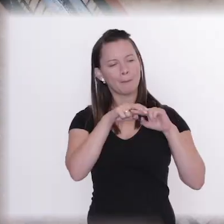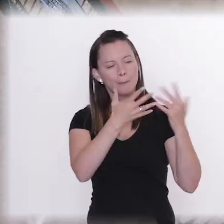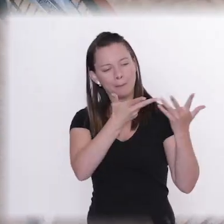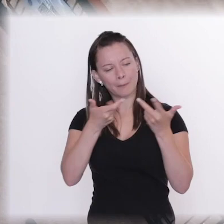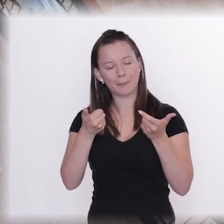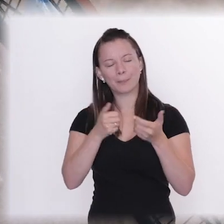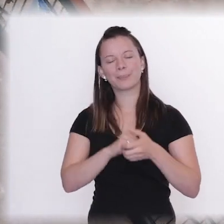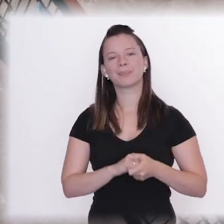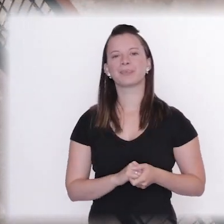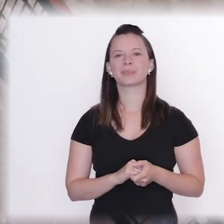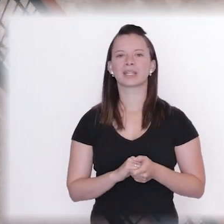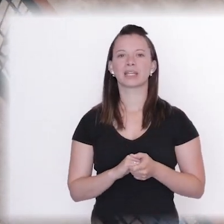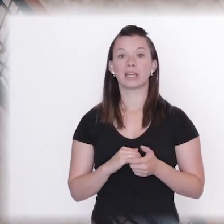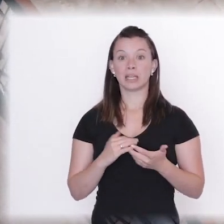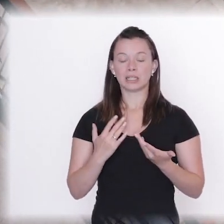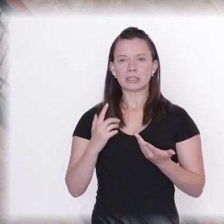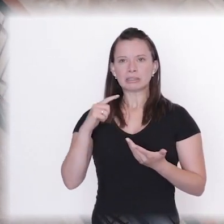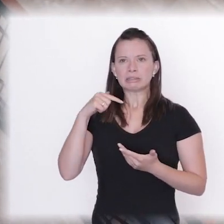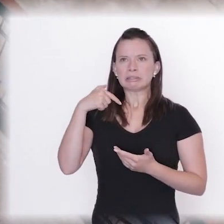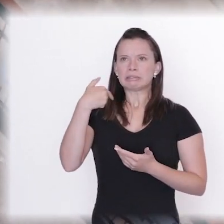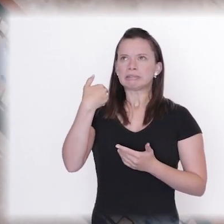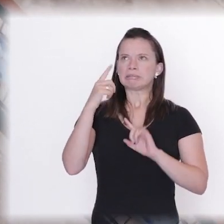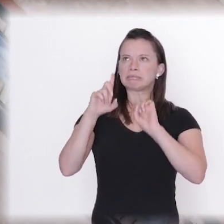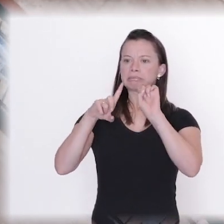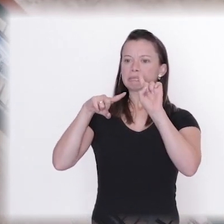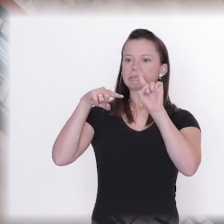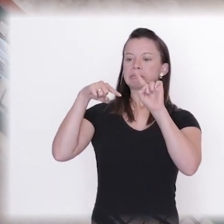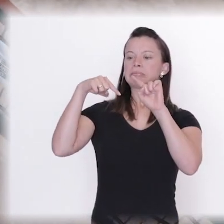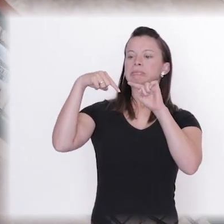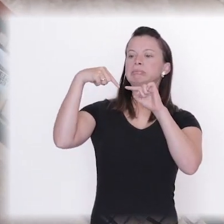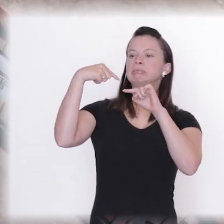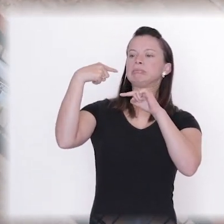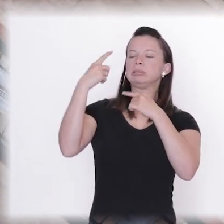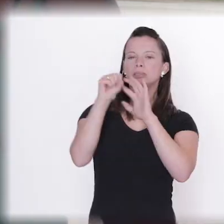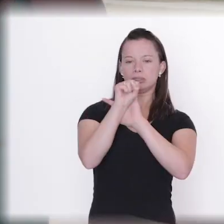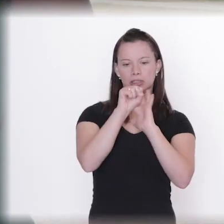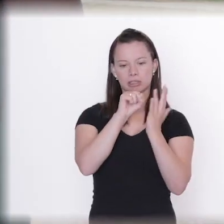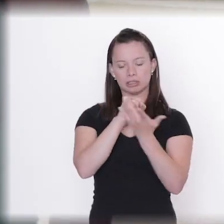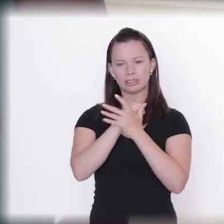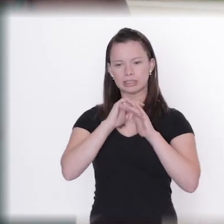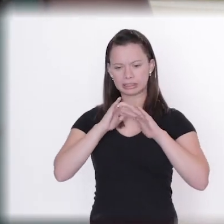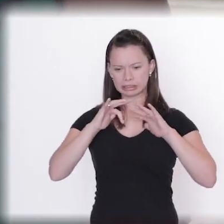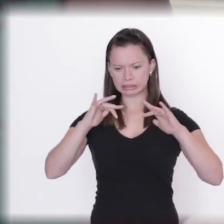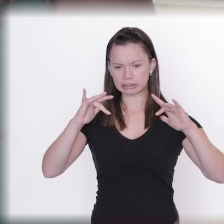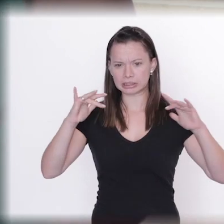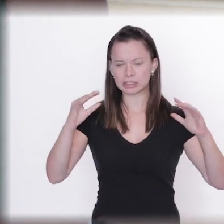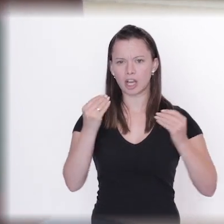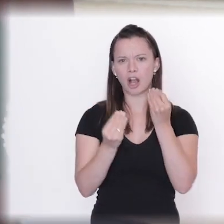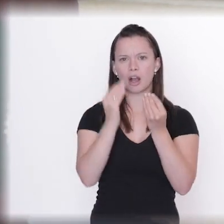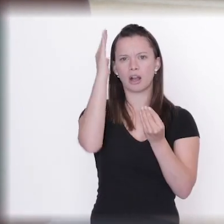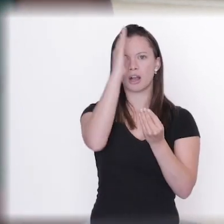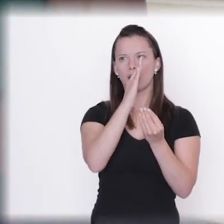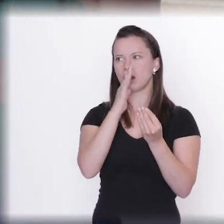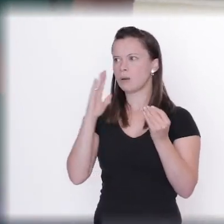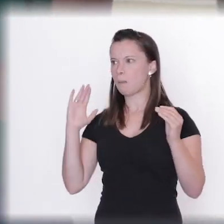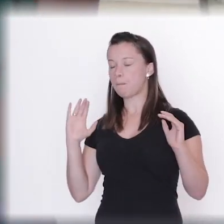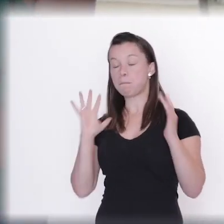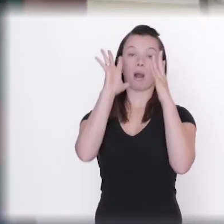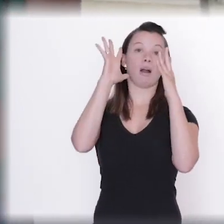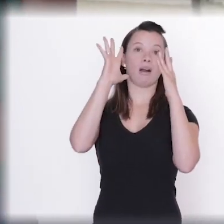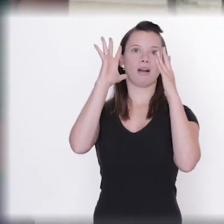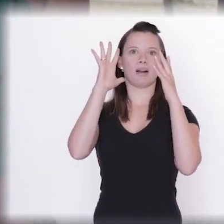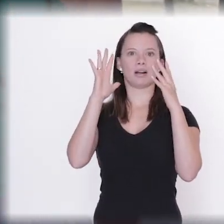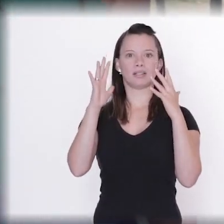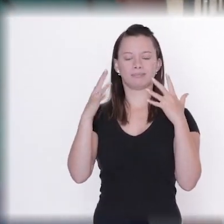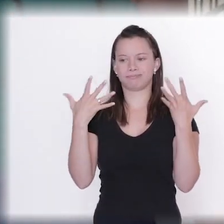aqui. Depois de tudo que a gente tá passando durante essa pandemia, o jeito que ela atingiu o Brasil também, né? Esse Brasil